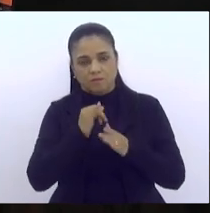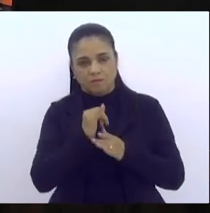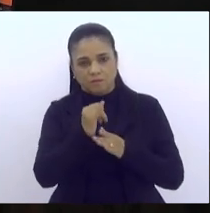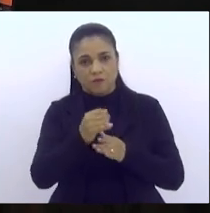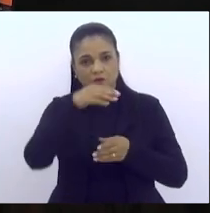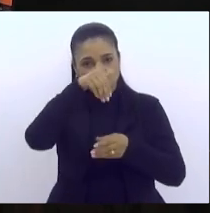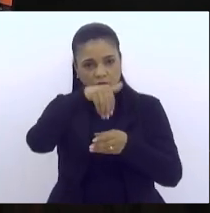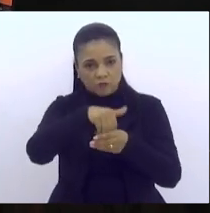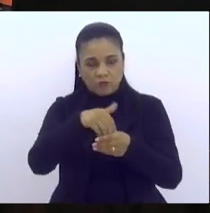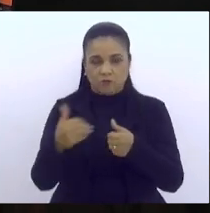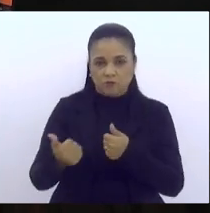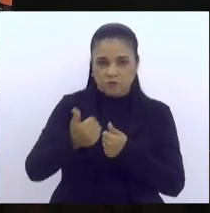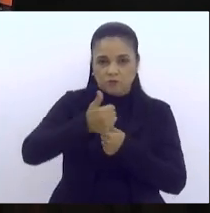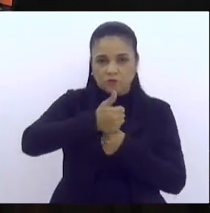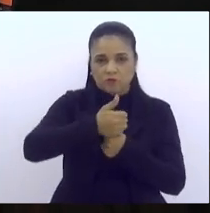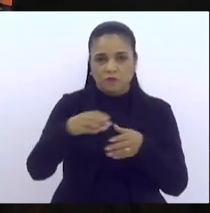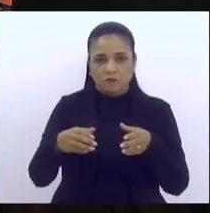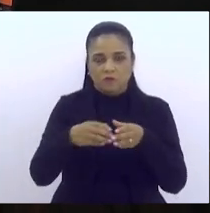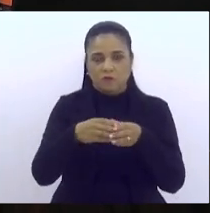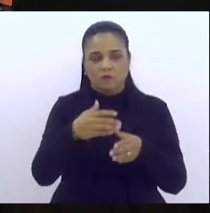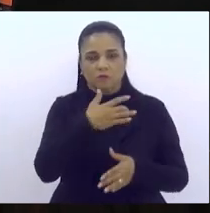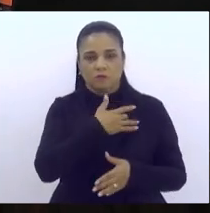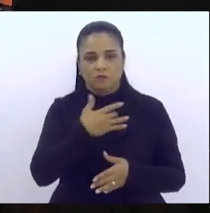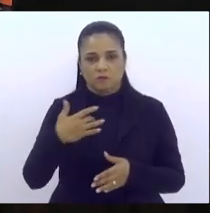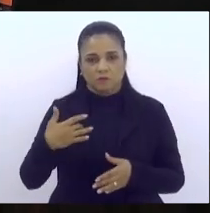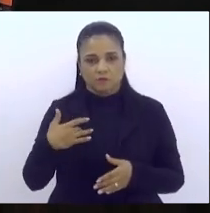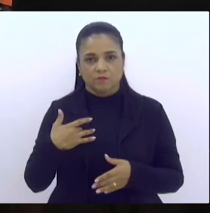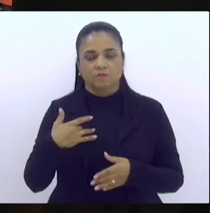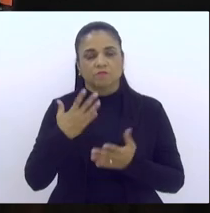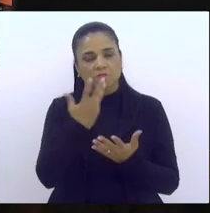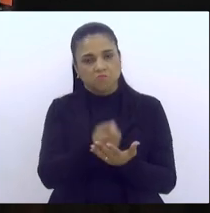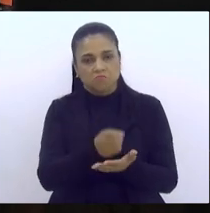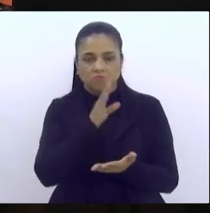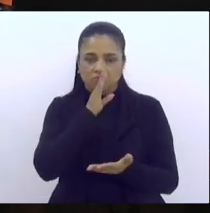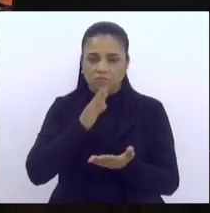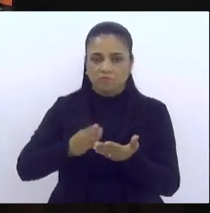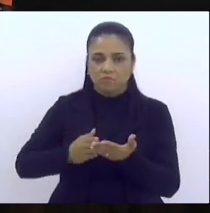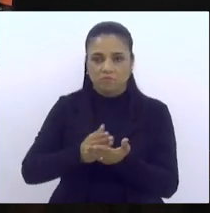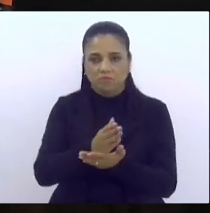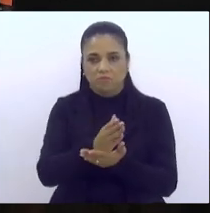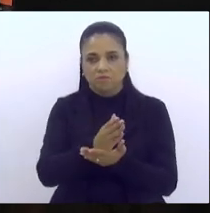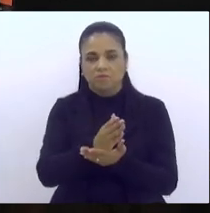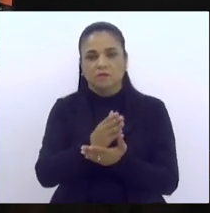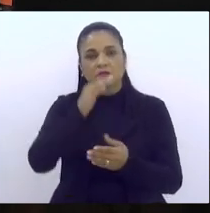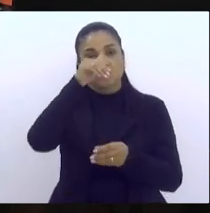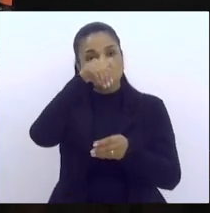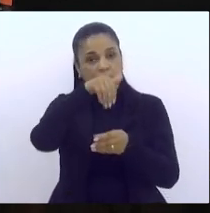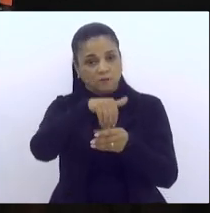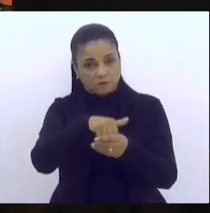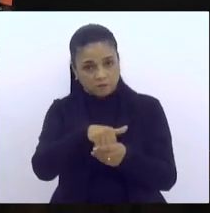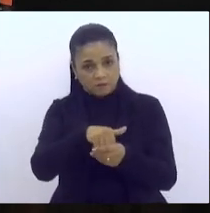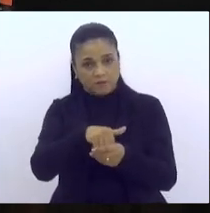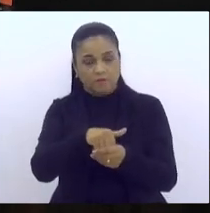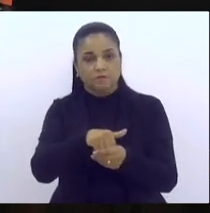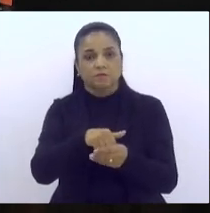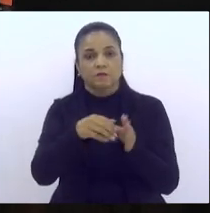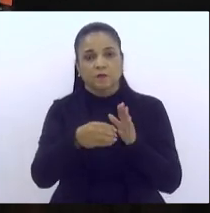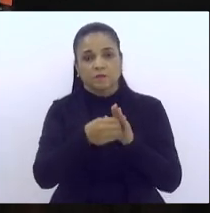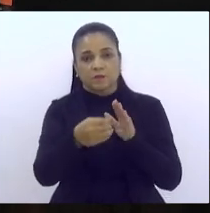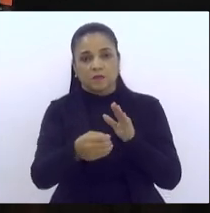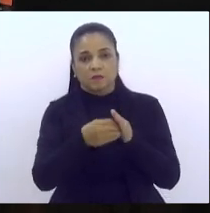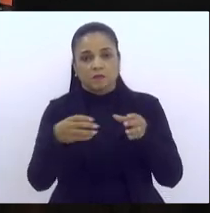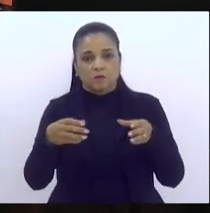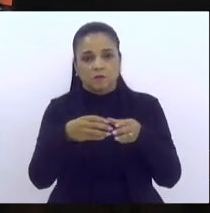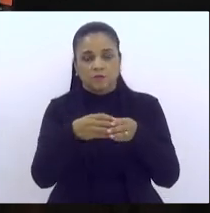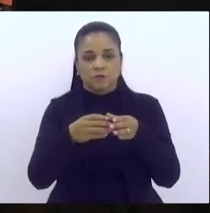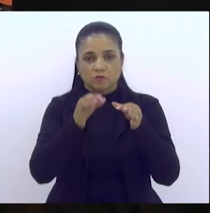votação, o substitutivo da Comissão de Saúde. Senhores que aprovam, permaneçam como estão. Aprovado. Em votação, o parecer da Comissão